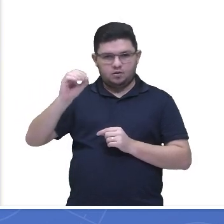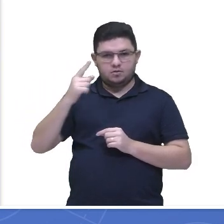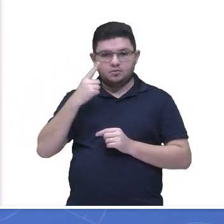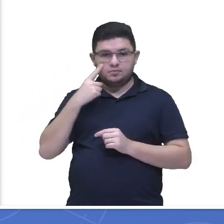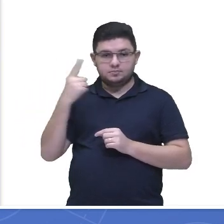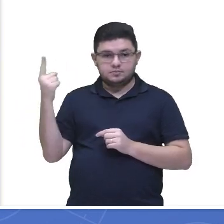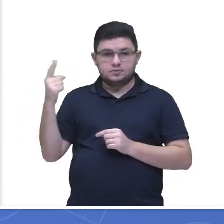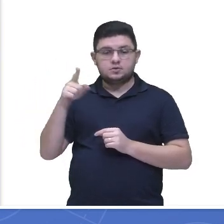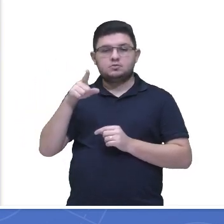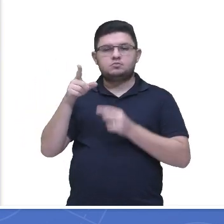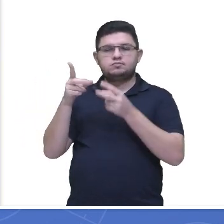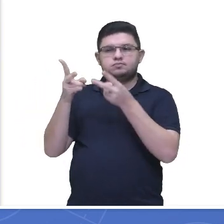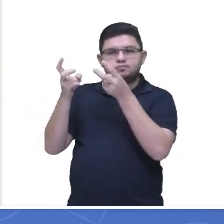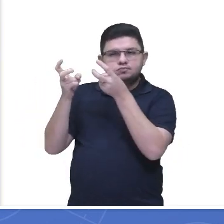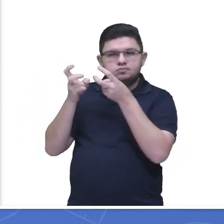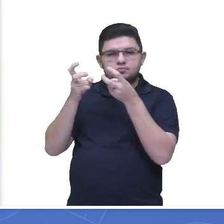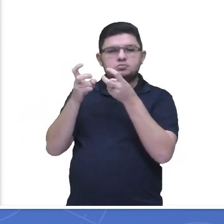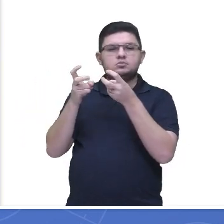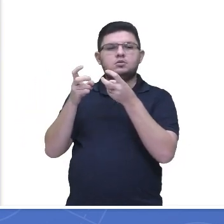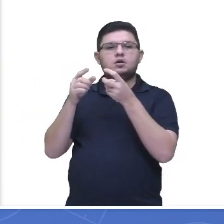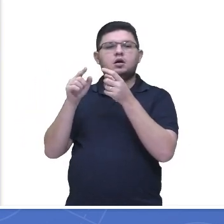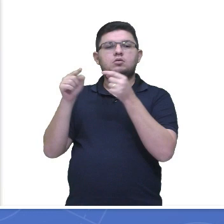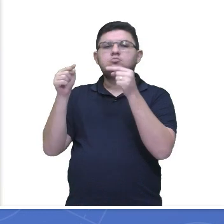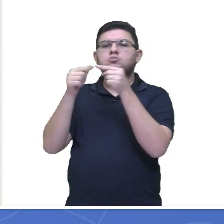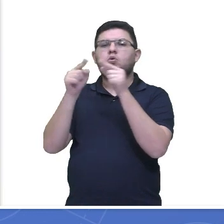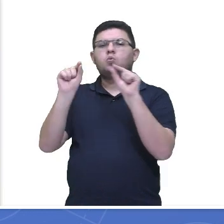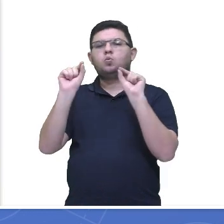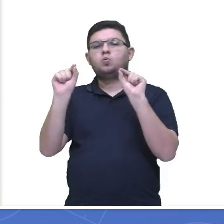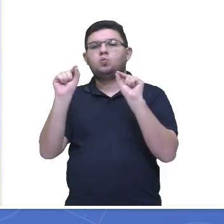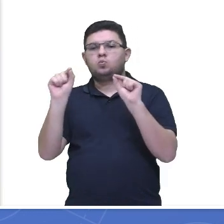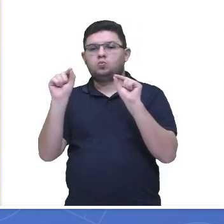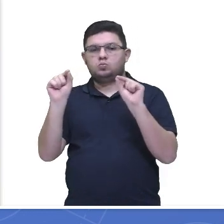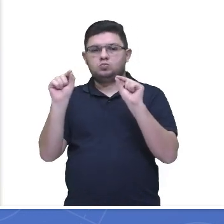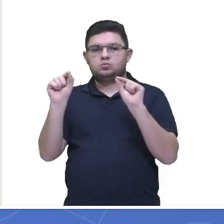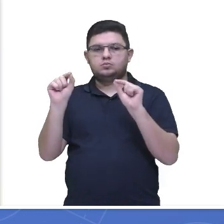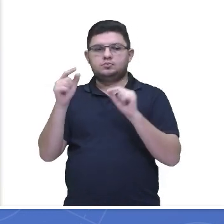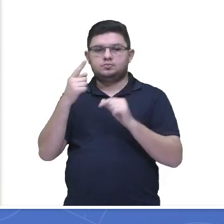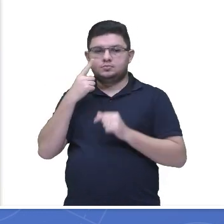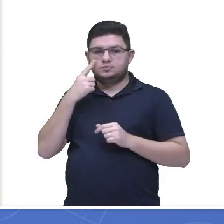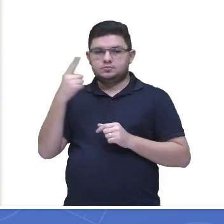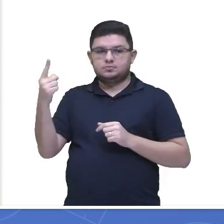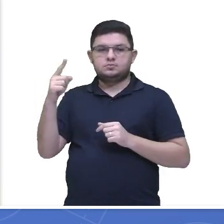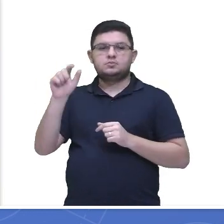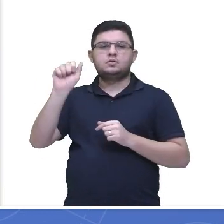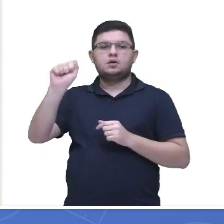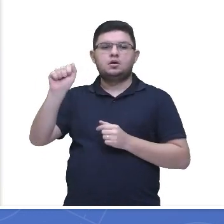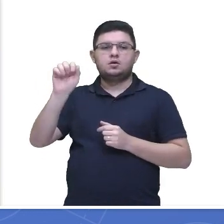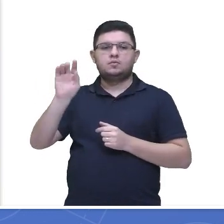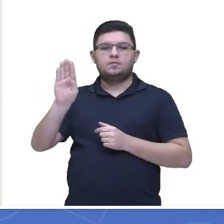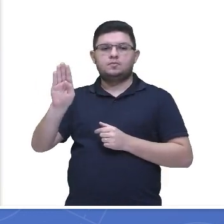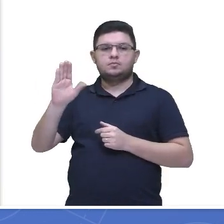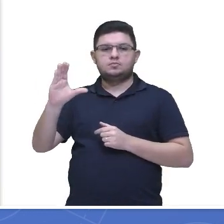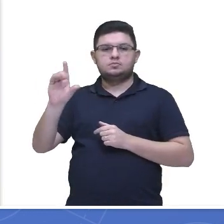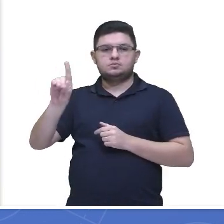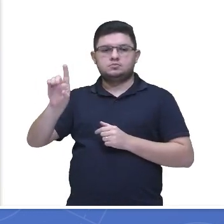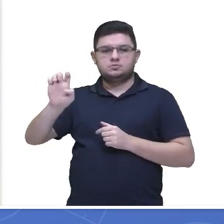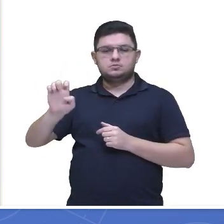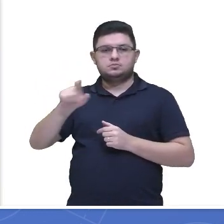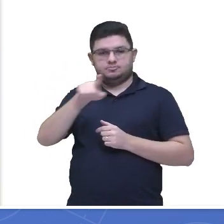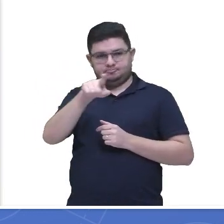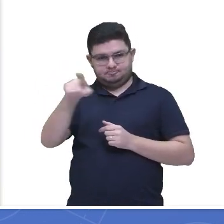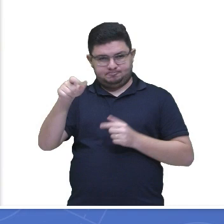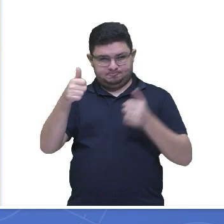me classificar, né? Aí vão analisar essas afirmações aí e vão dizer o que é esse naftaleno. Tudo bem, meus